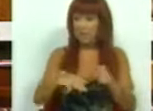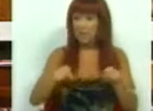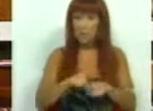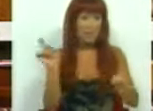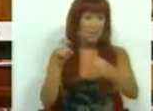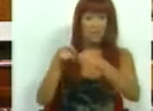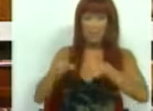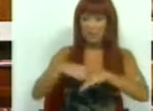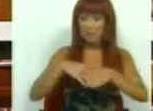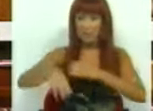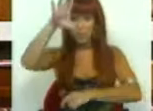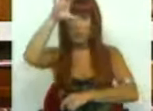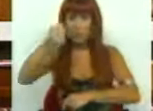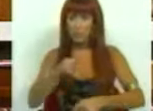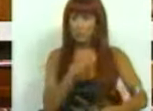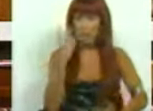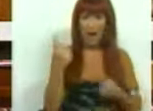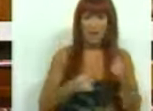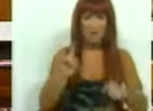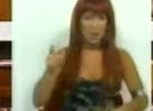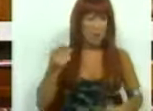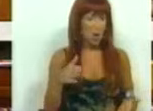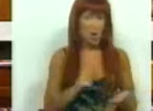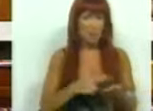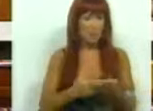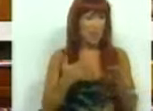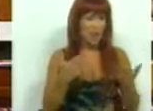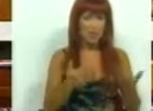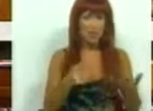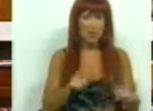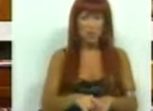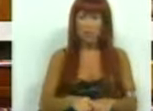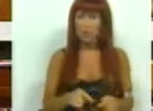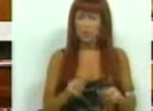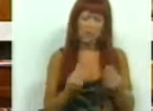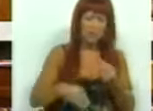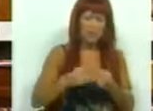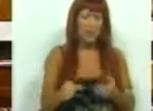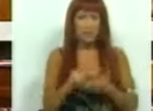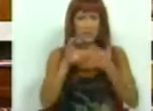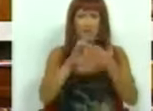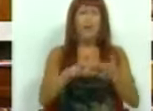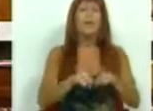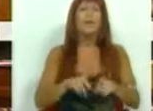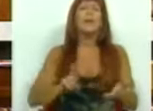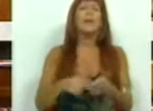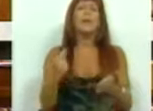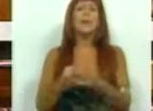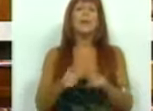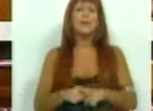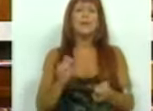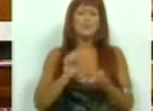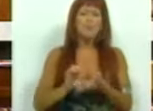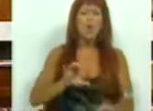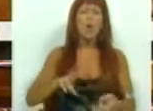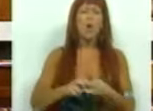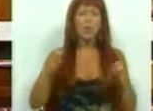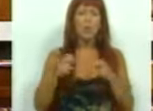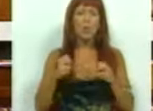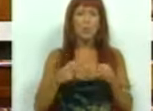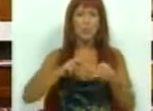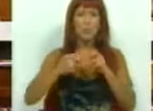das parcerias estabelecidas com o Estado, muitas vezes, em vez de se traduzirem numa ajuda ou compensação financeira, traduzem-se num avolumar de